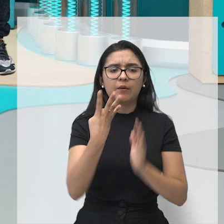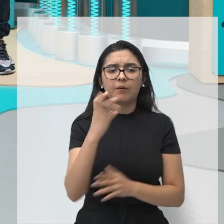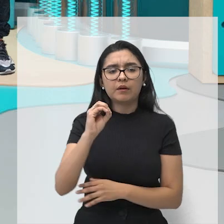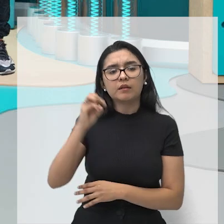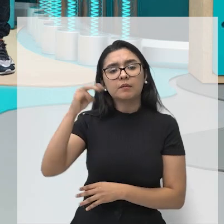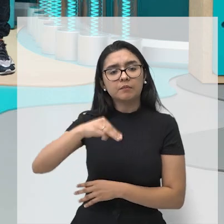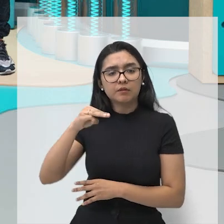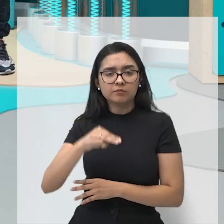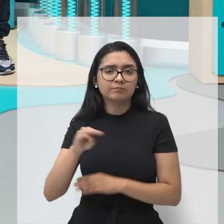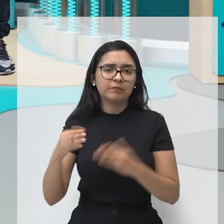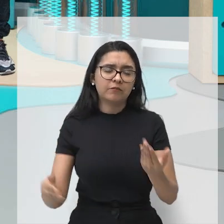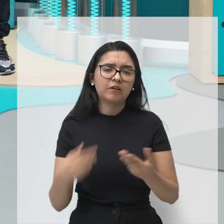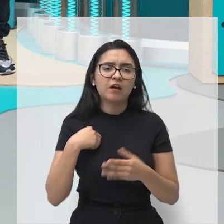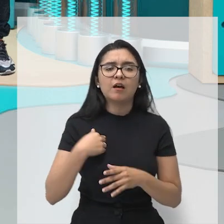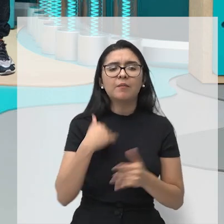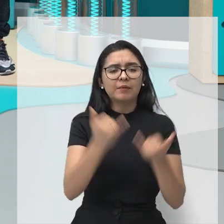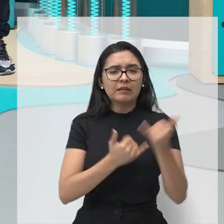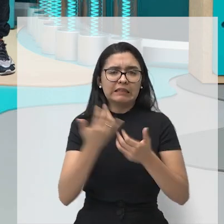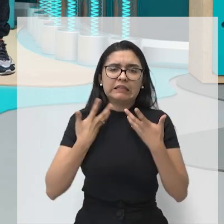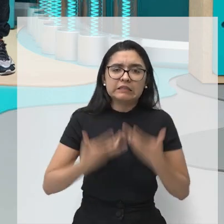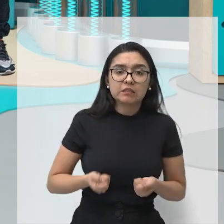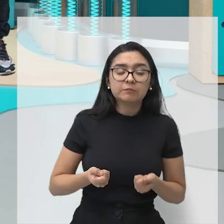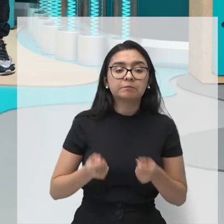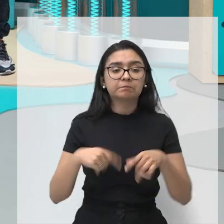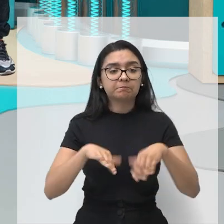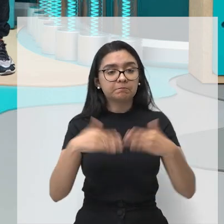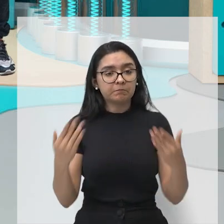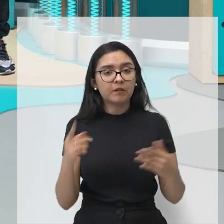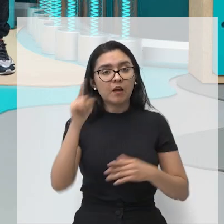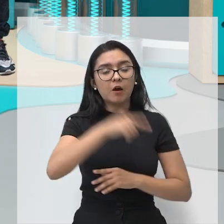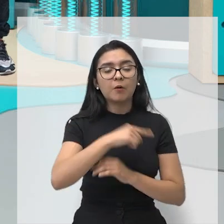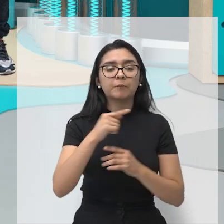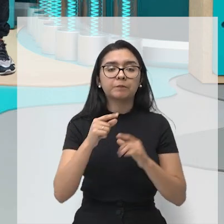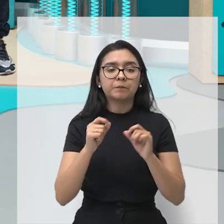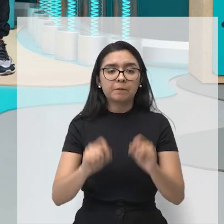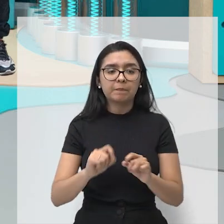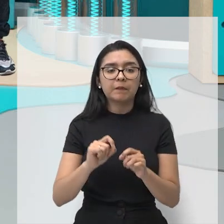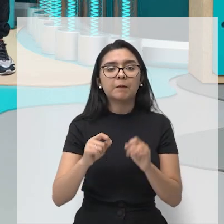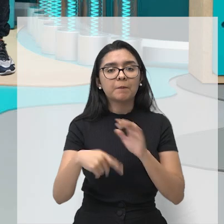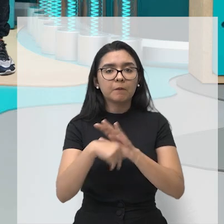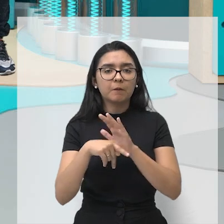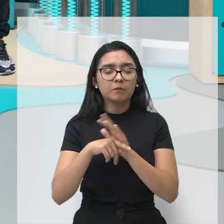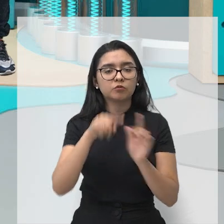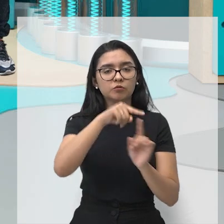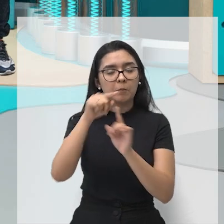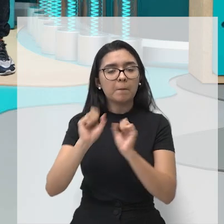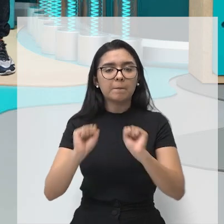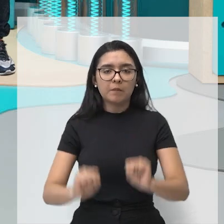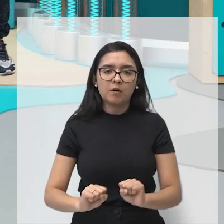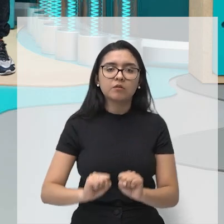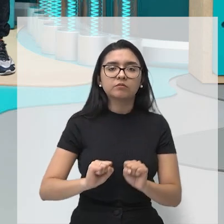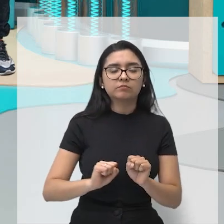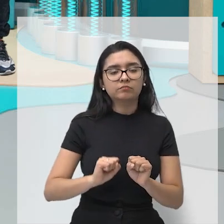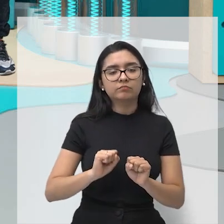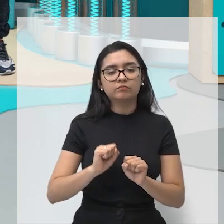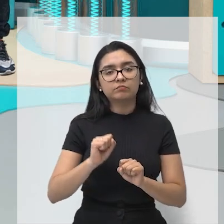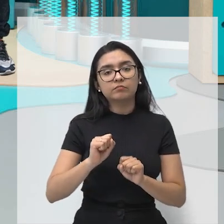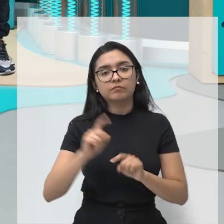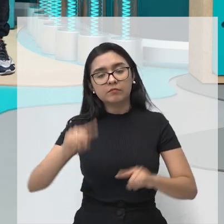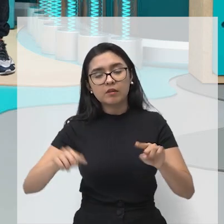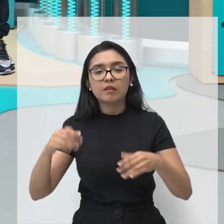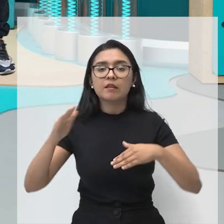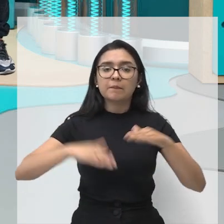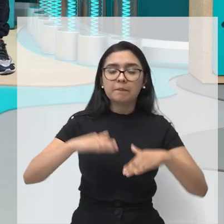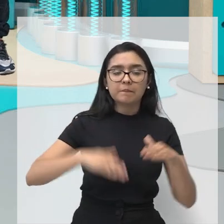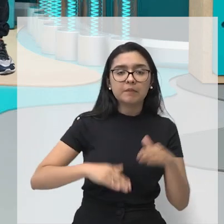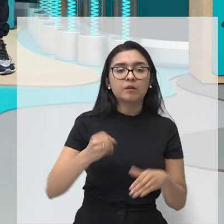esse jogo não fique cansativo, não fique exaustivo. Esse é um dos formatos que tem de jogo que pode variar dependendo do momento,